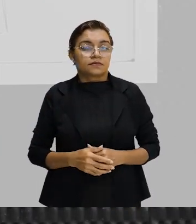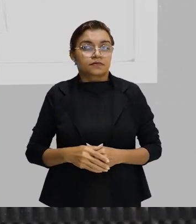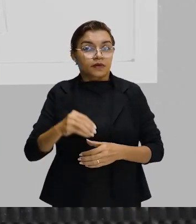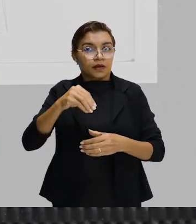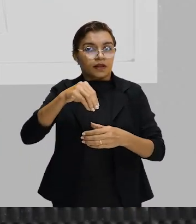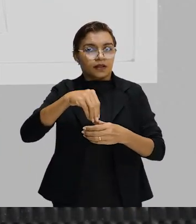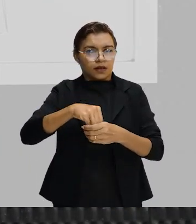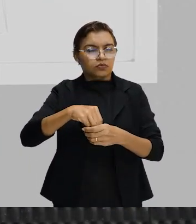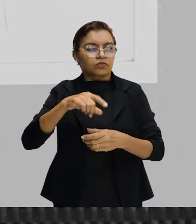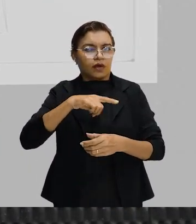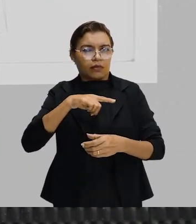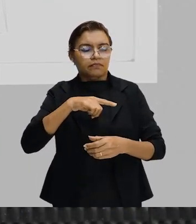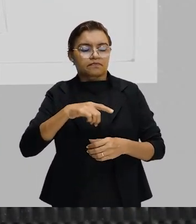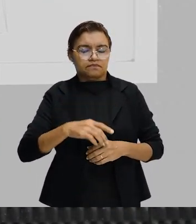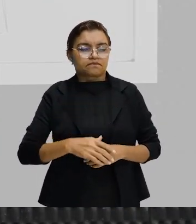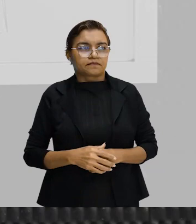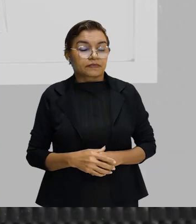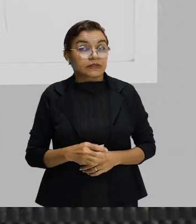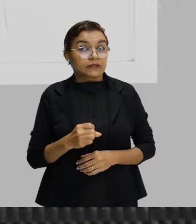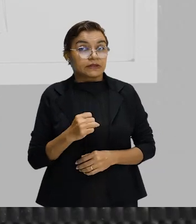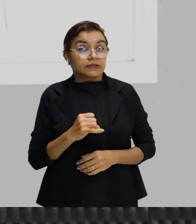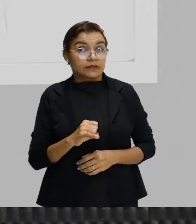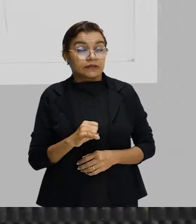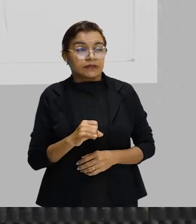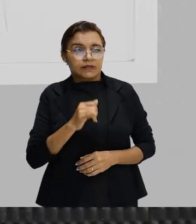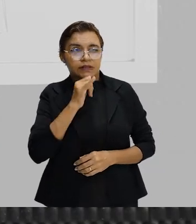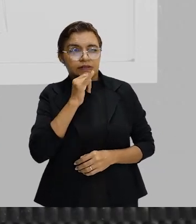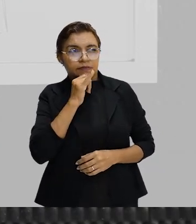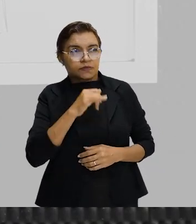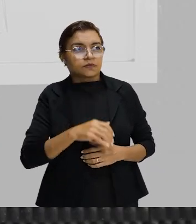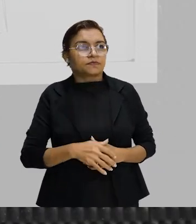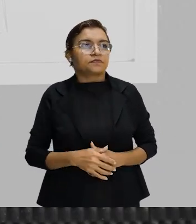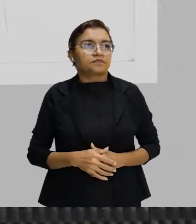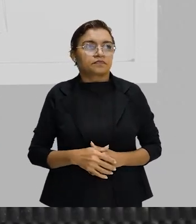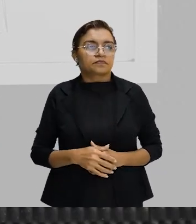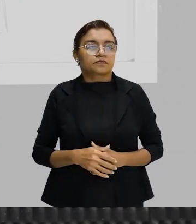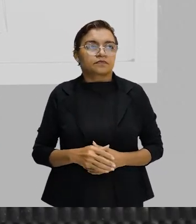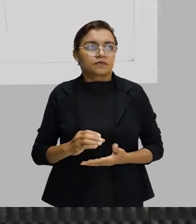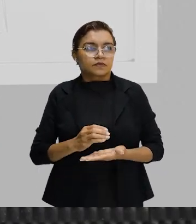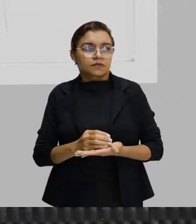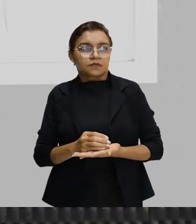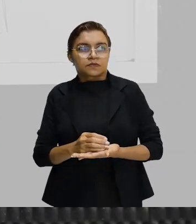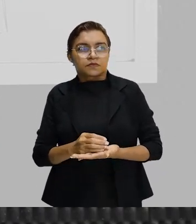dentro desse recipiente. Se nós pegarmos aqui um ponto qualquer,